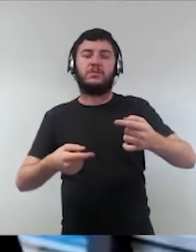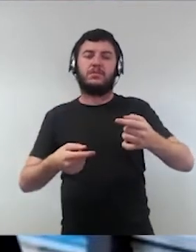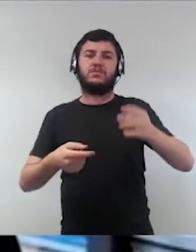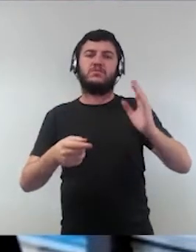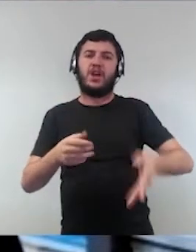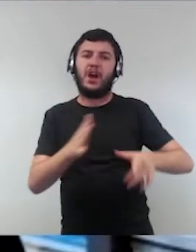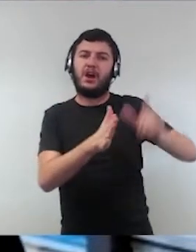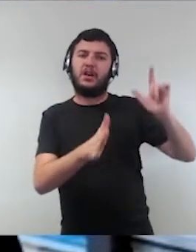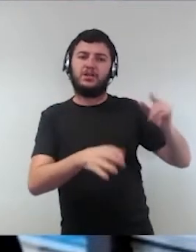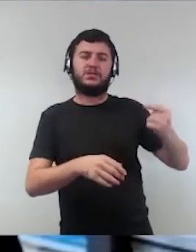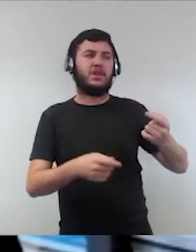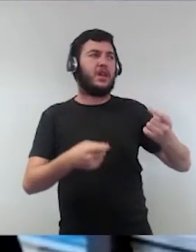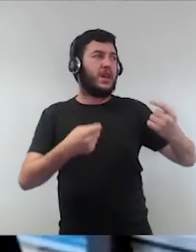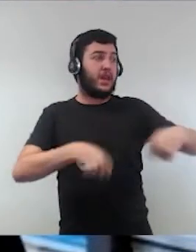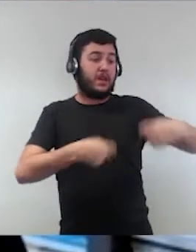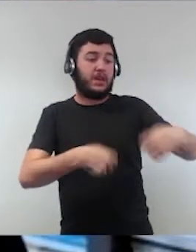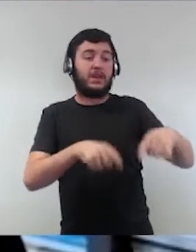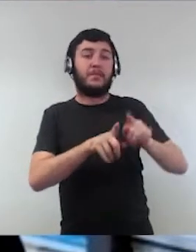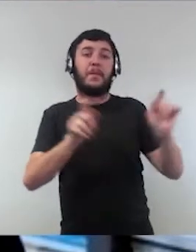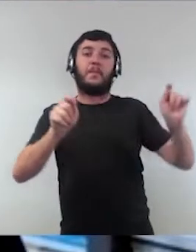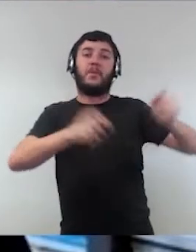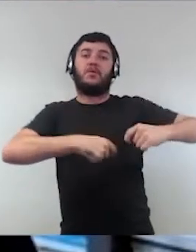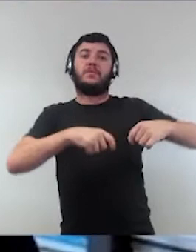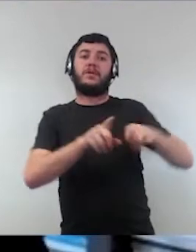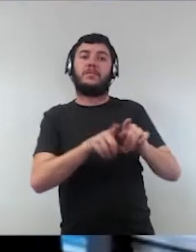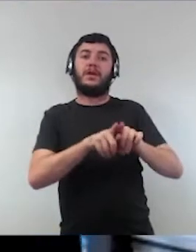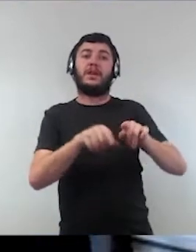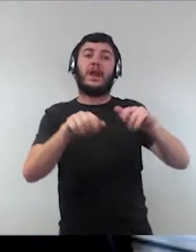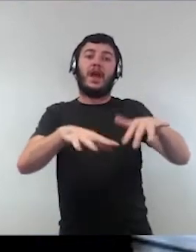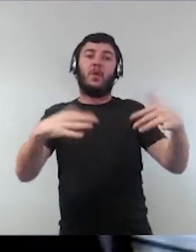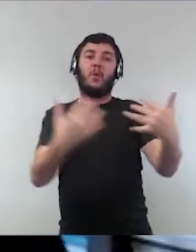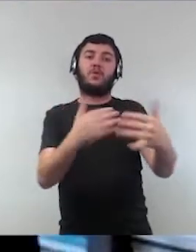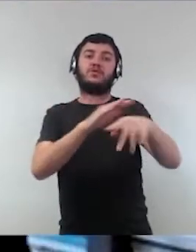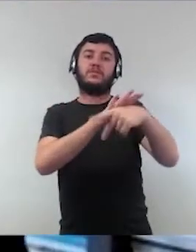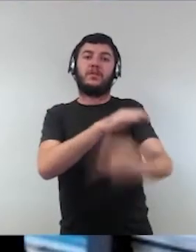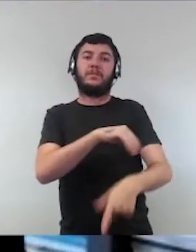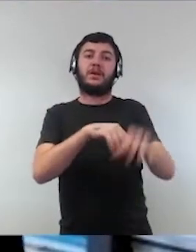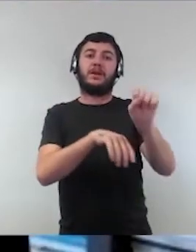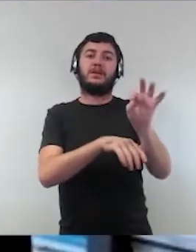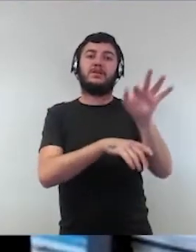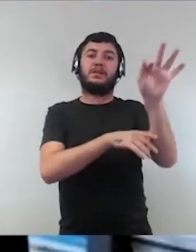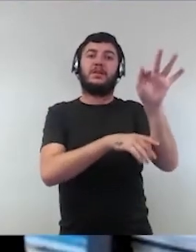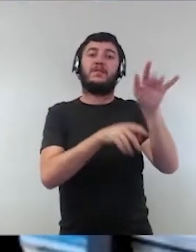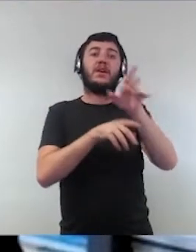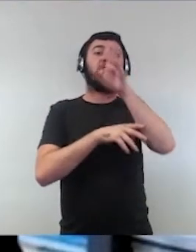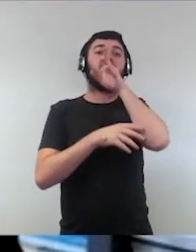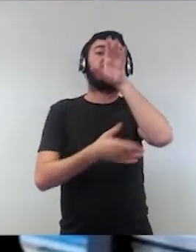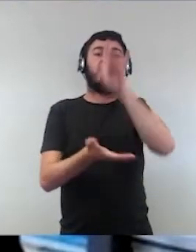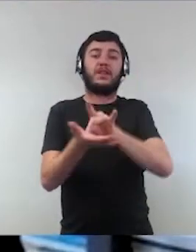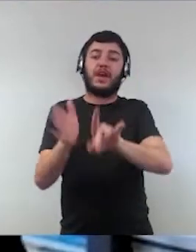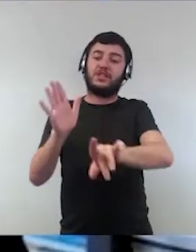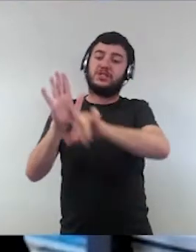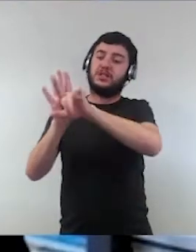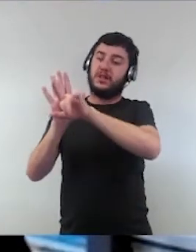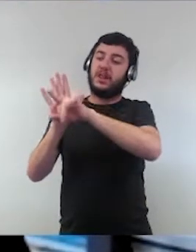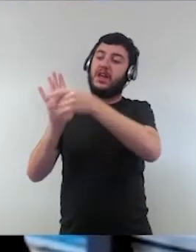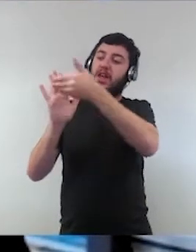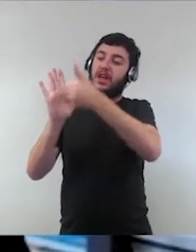ou a possibilidade de a nossa Corte Constitucional reconhecer esse direito fundamental.